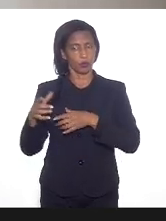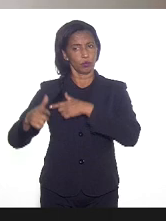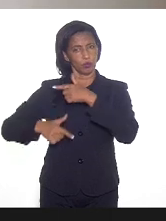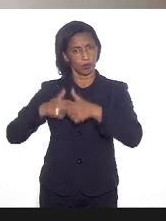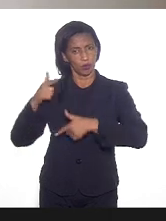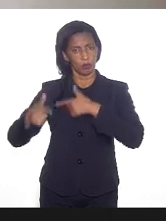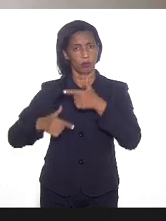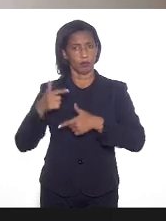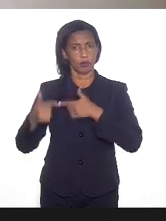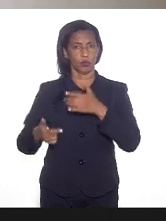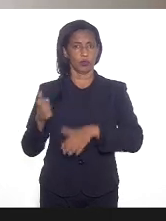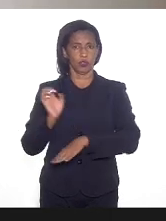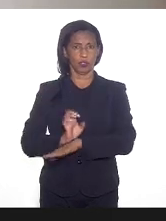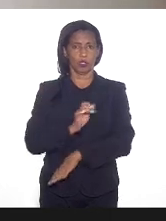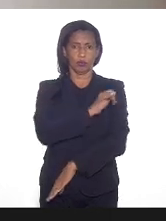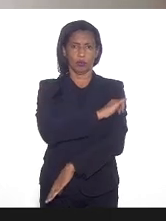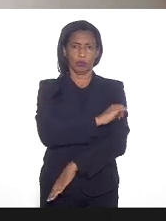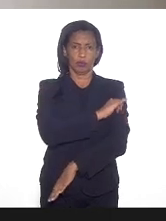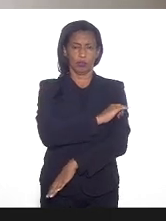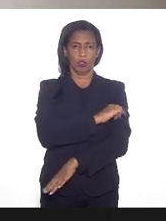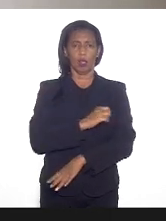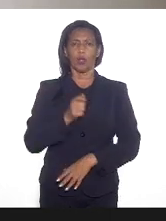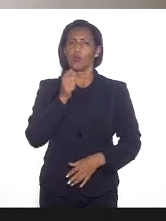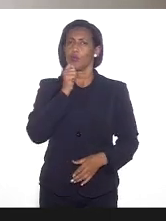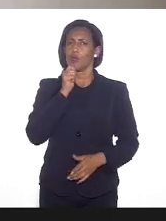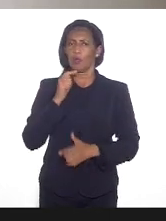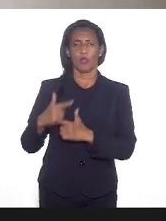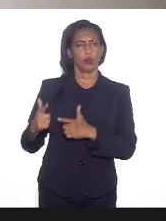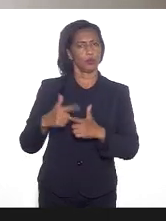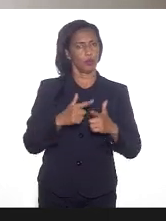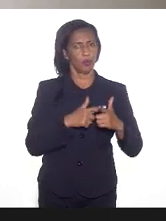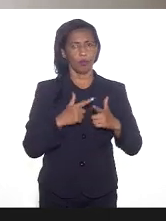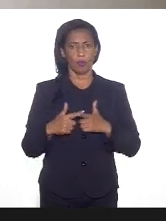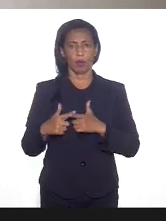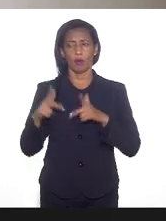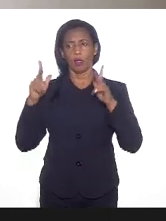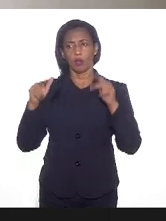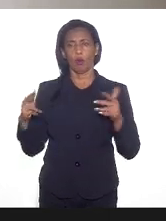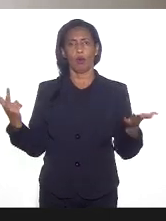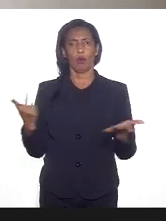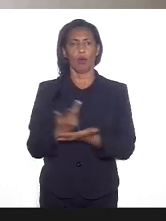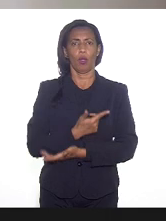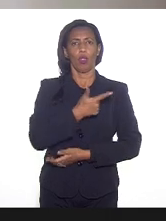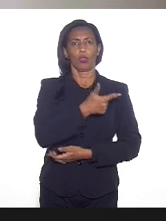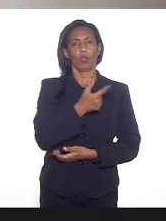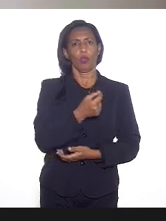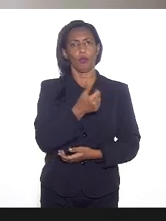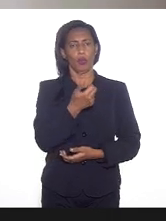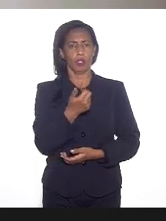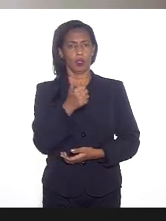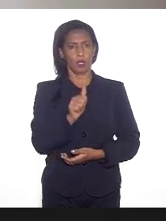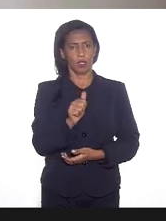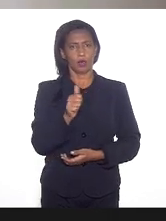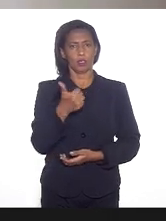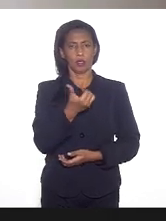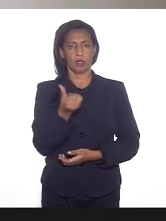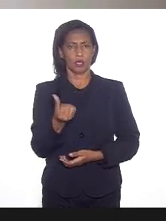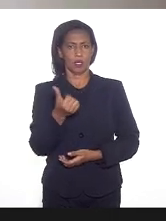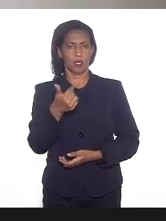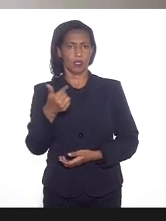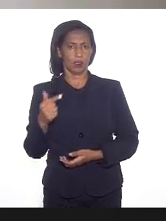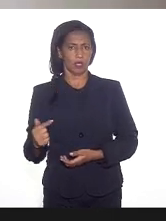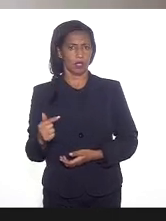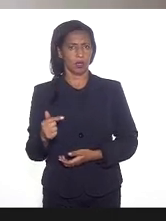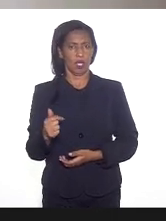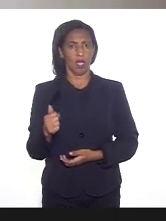do nosso Estado, não passem mais por dramas como que passaram em 2015, 2016, 2017, de chegar a ficar